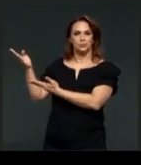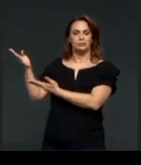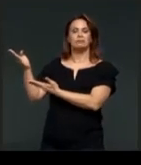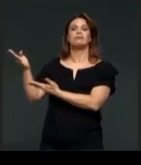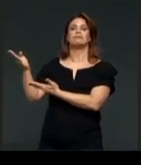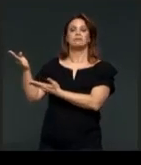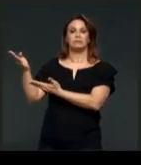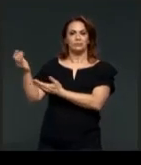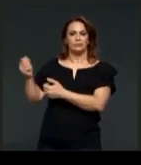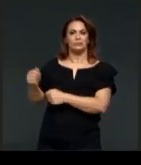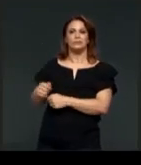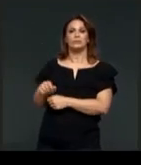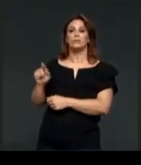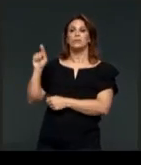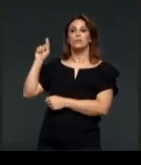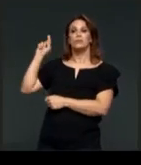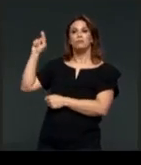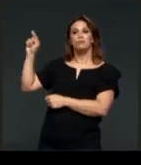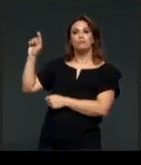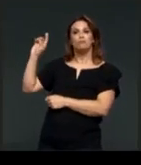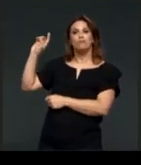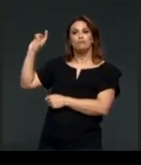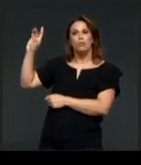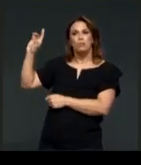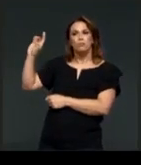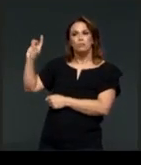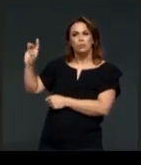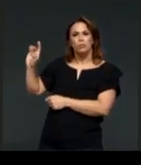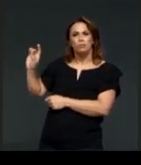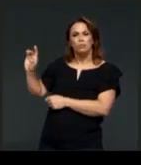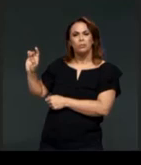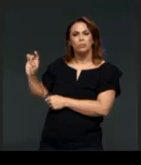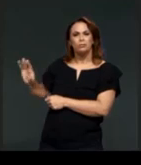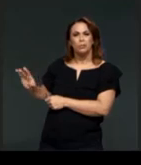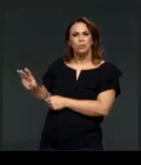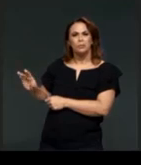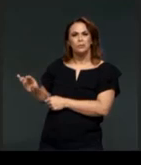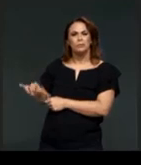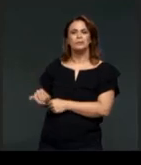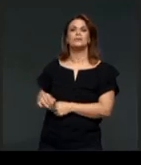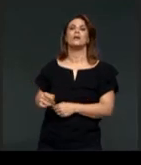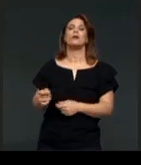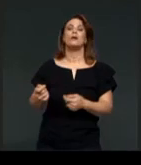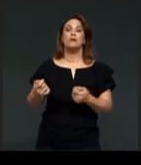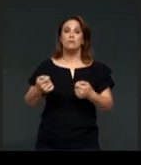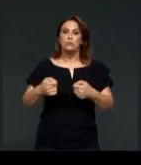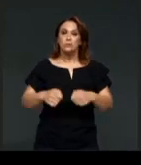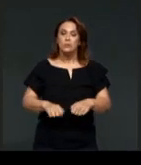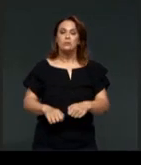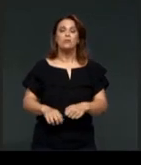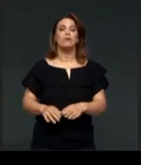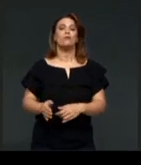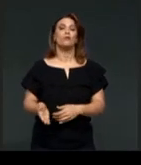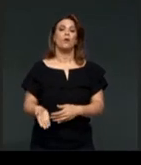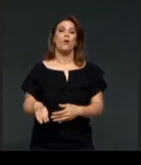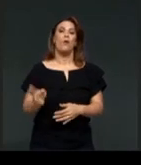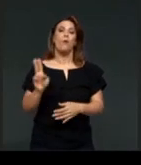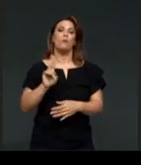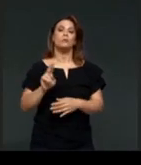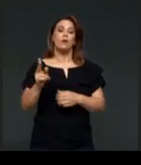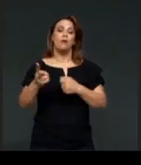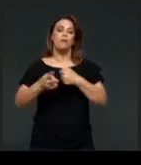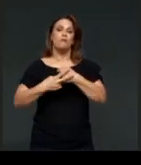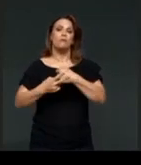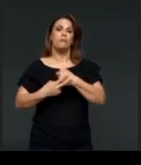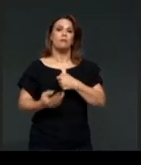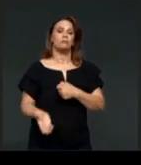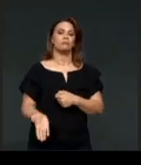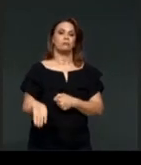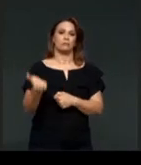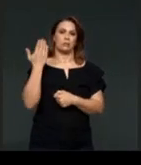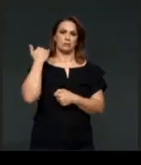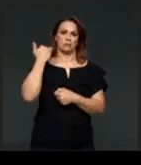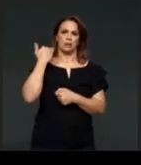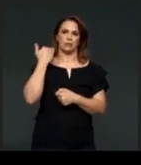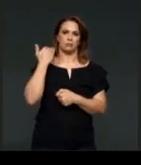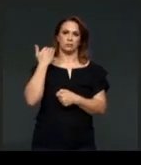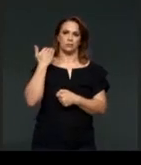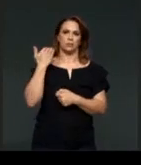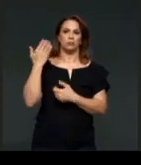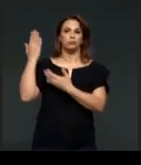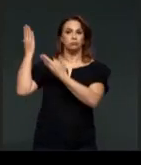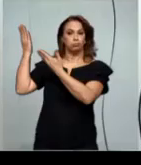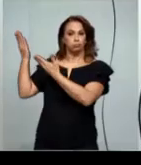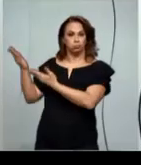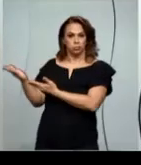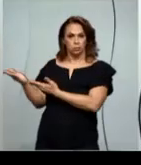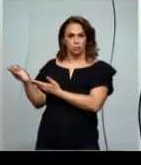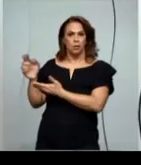levar, tomar, e o took no passado, está bem? Então, coloquei aqui para você dar uma olhadinha, você pode pesquisar outros, está certo? Eu espero que